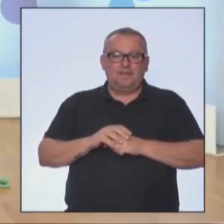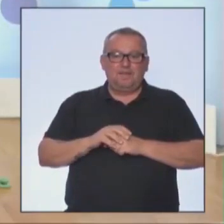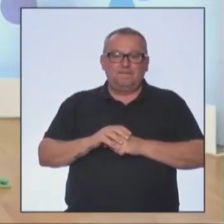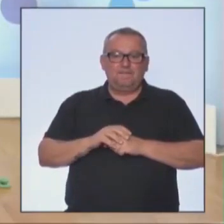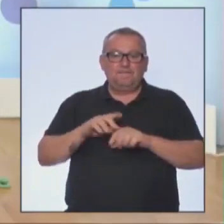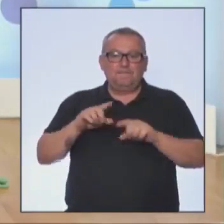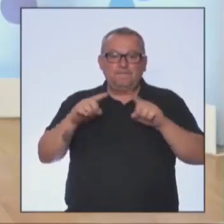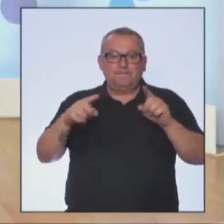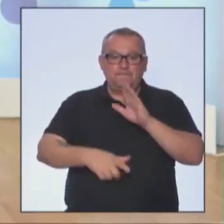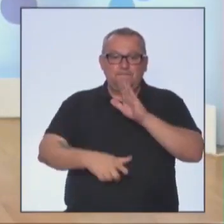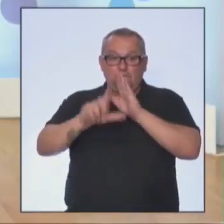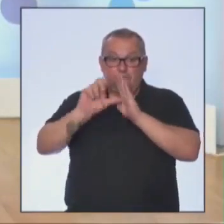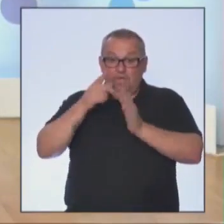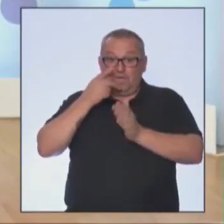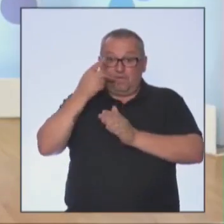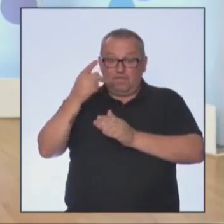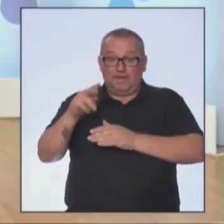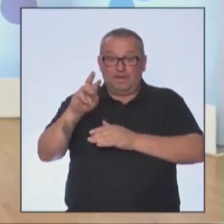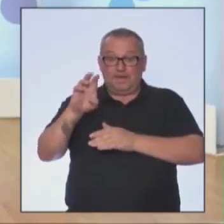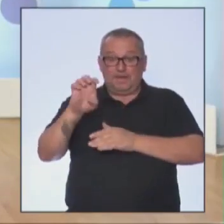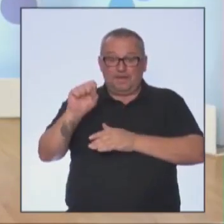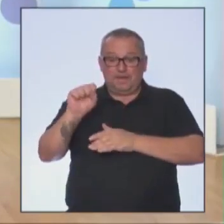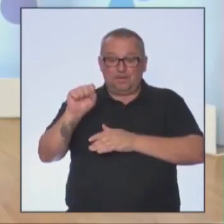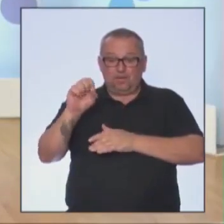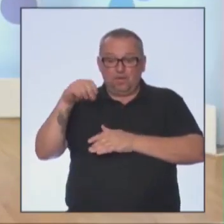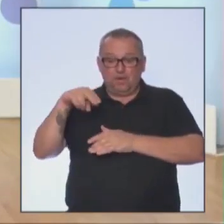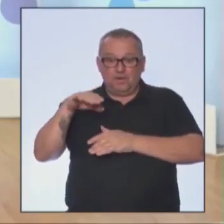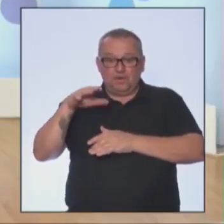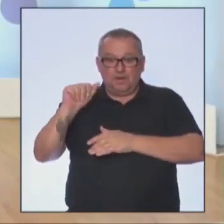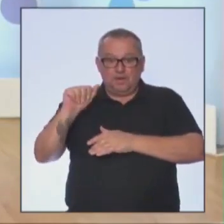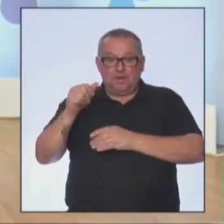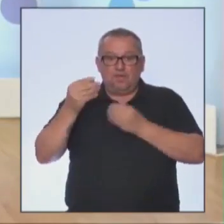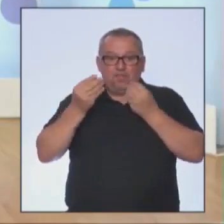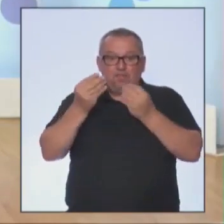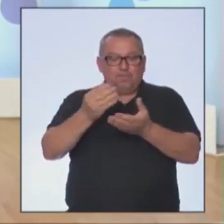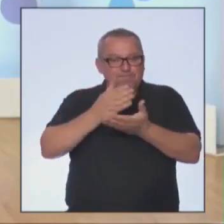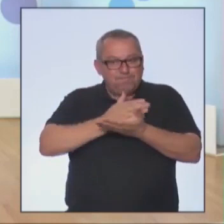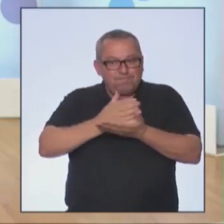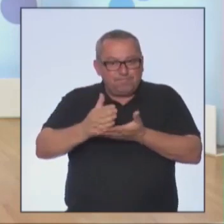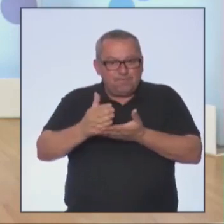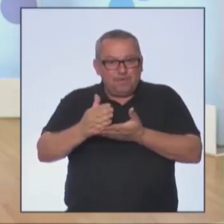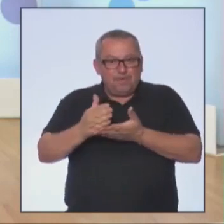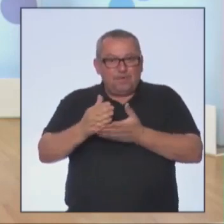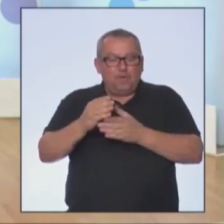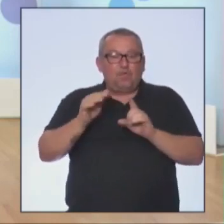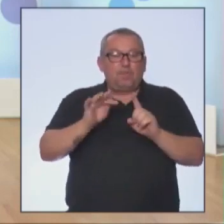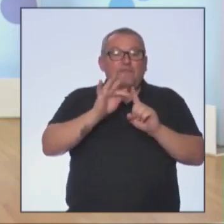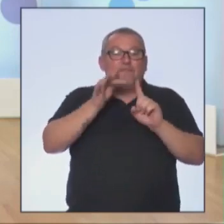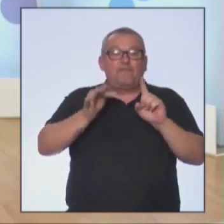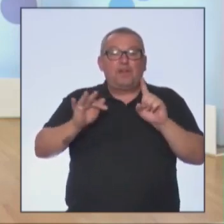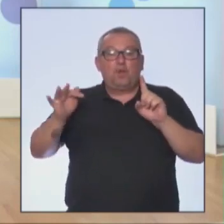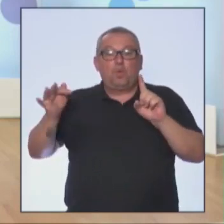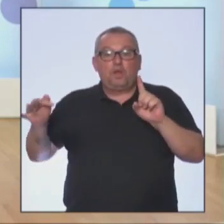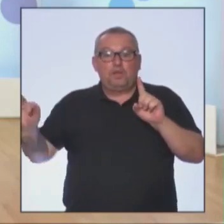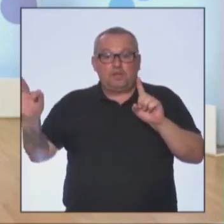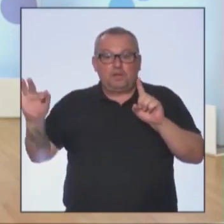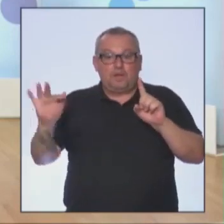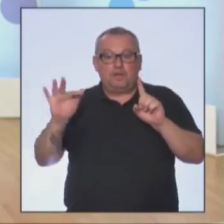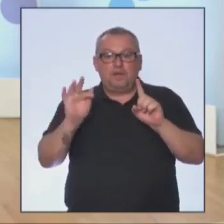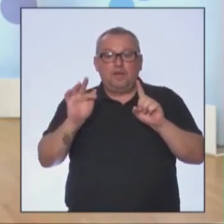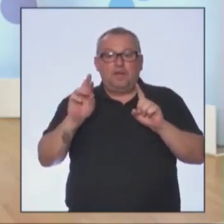Mas antes de falar sobre a ressonância, a gente vai dar uma introdução para vocês sobre frequência de uma onda. Sim. Certo?